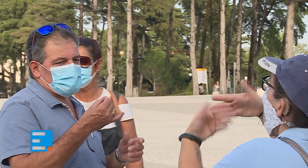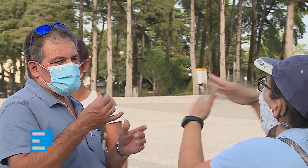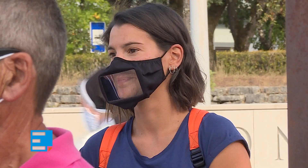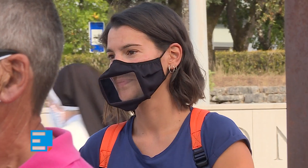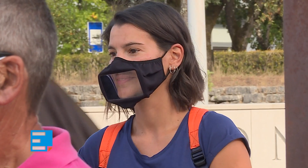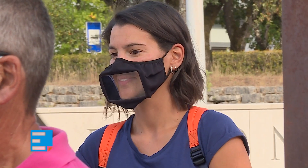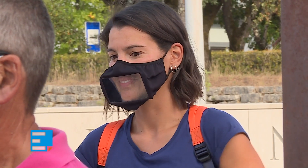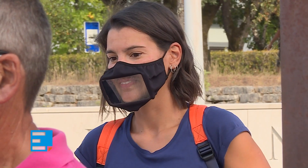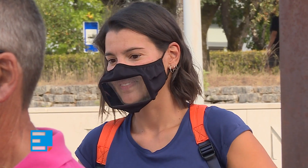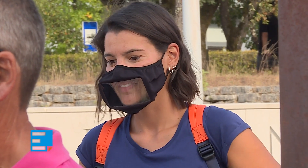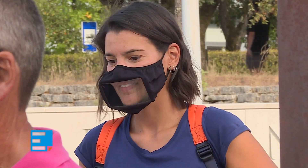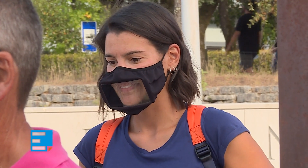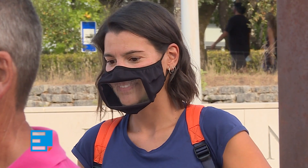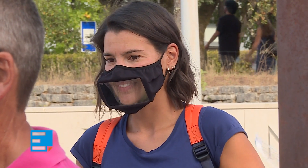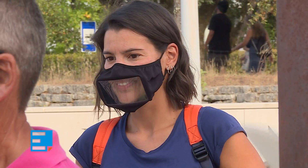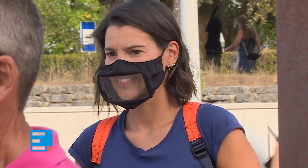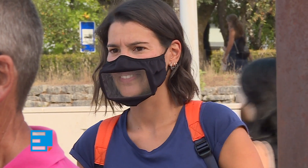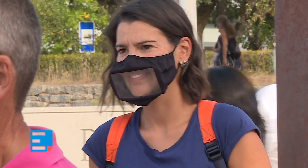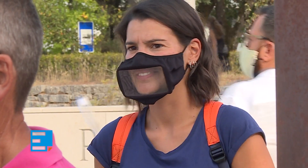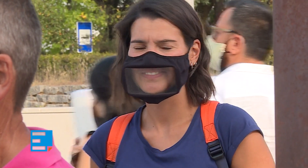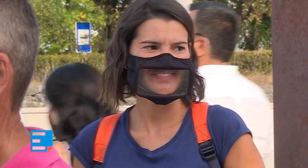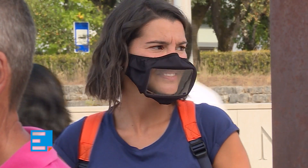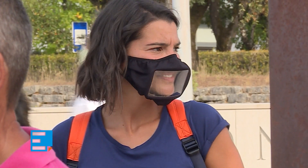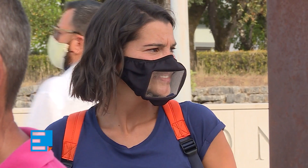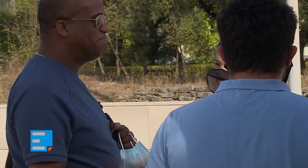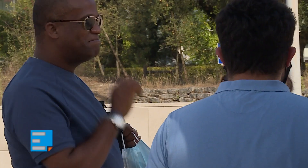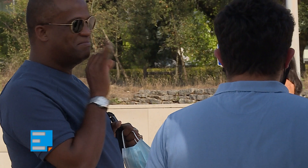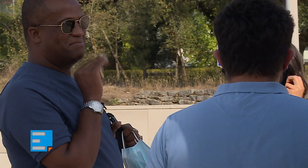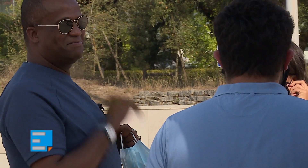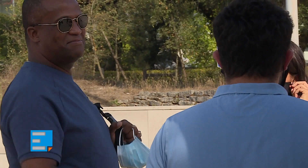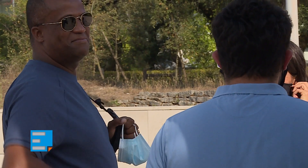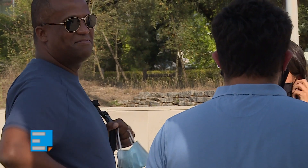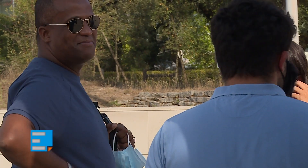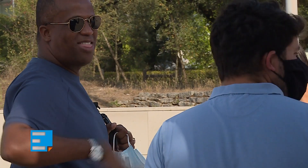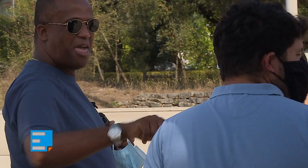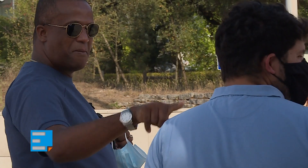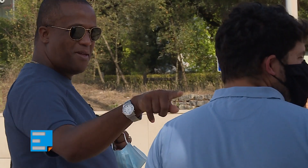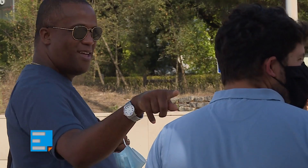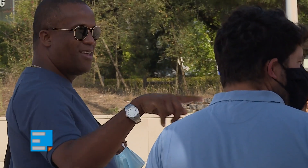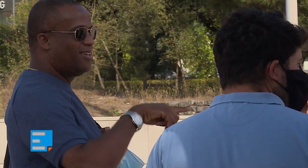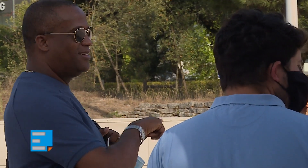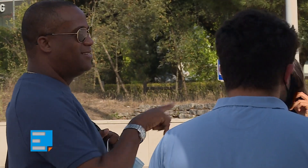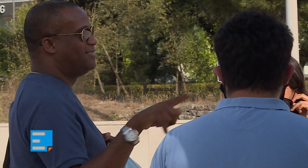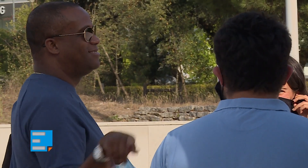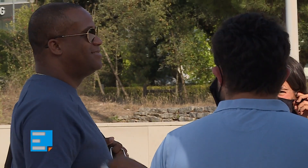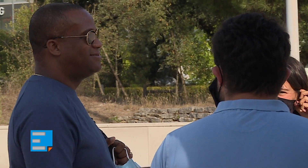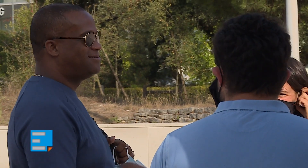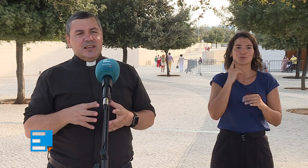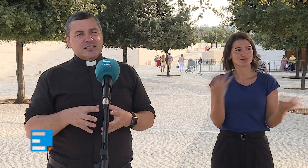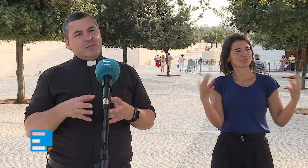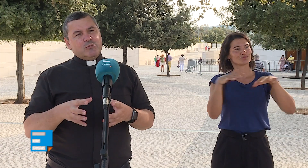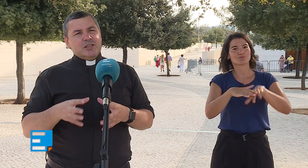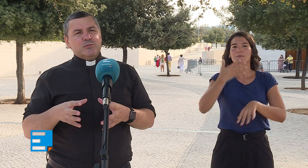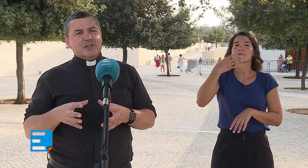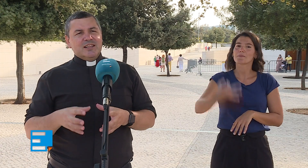do recinto, na Capelinha das Aparições, um dos mistérios do terço foi recitado em língua gestual portuguesa.